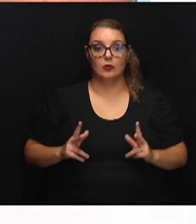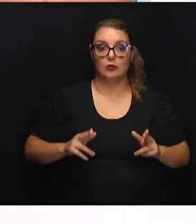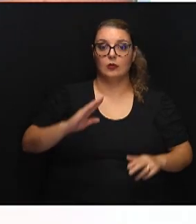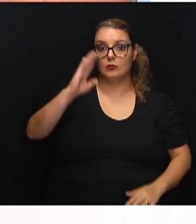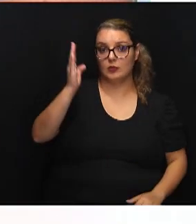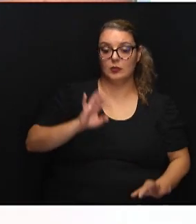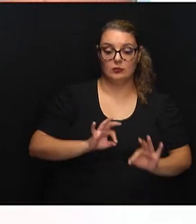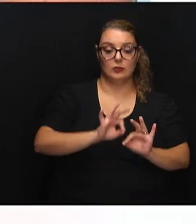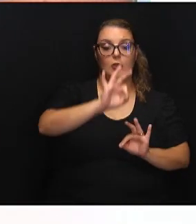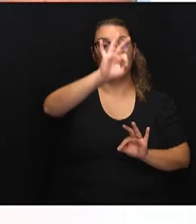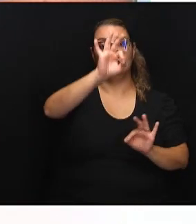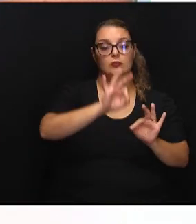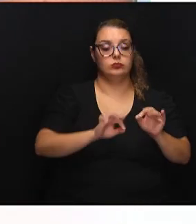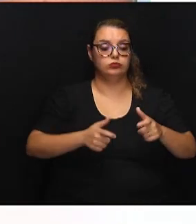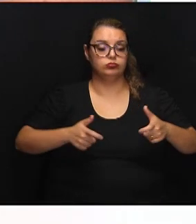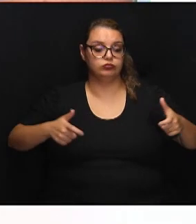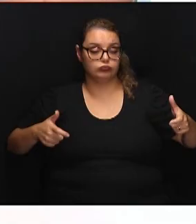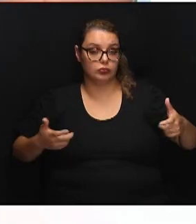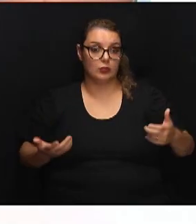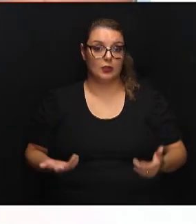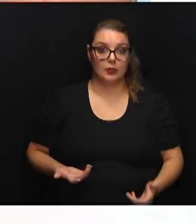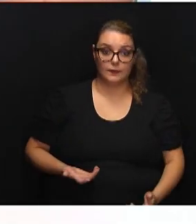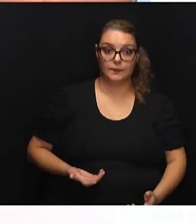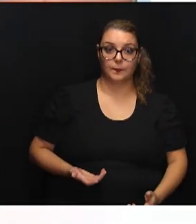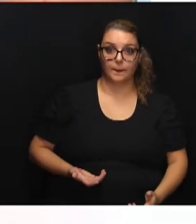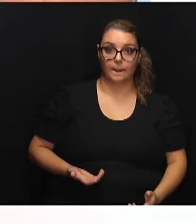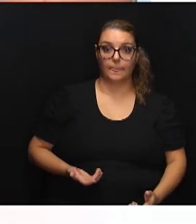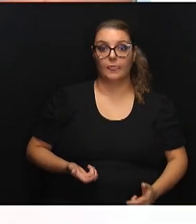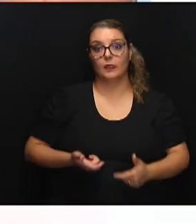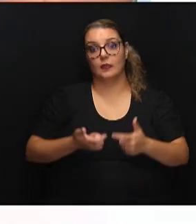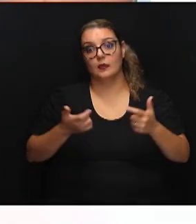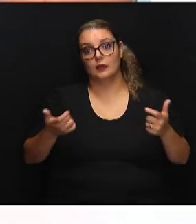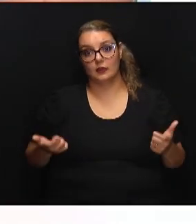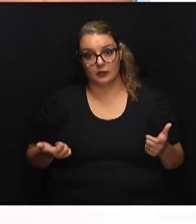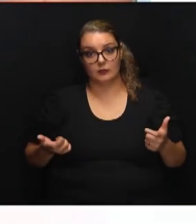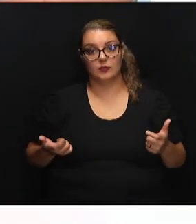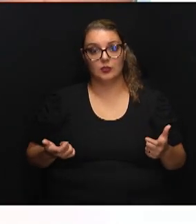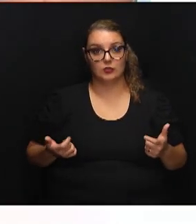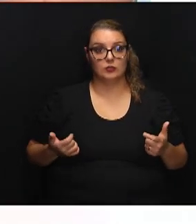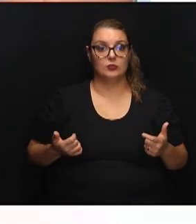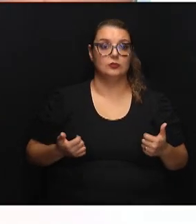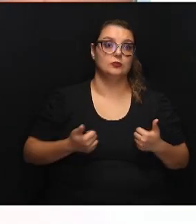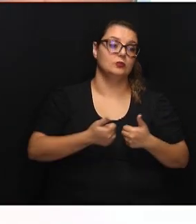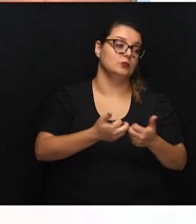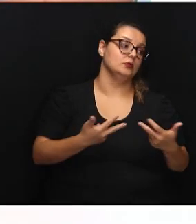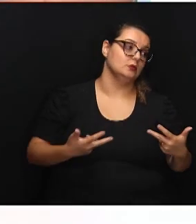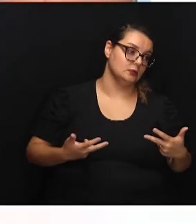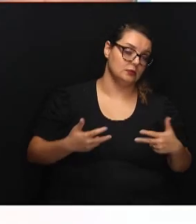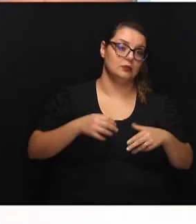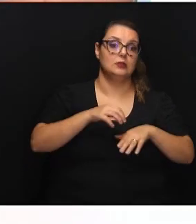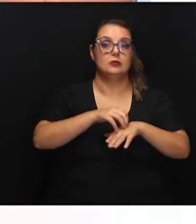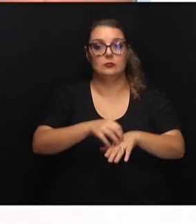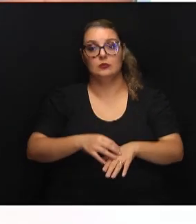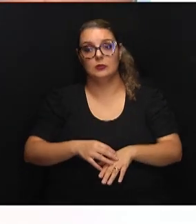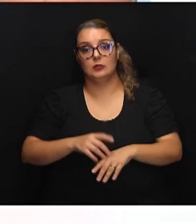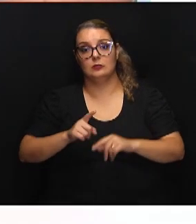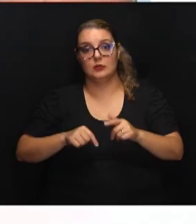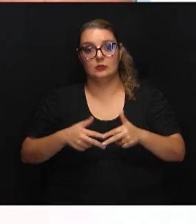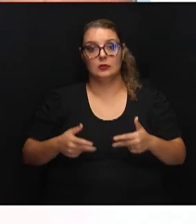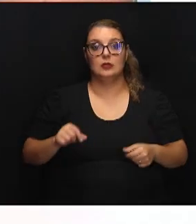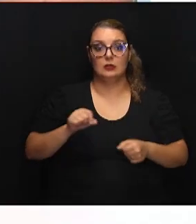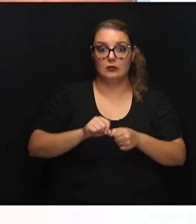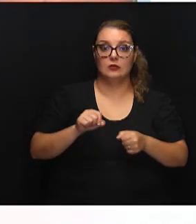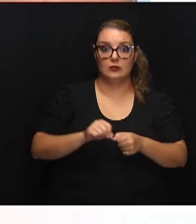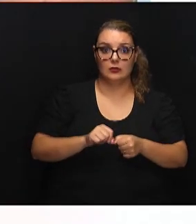grande, em que grande parte do transporte de mercadorias interno é feito por um